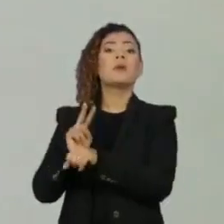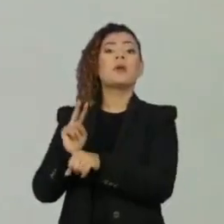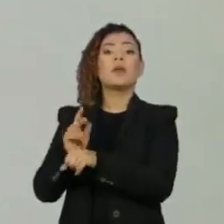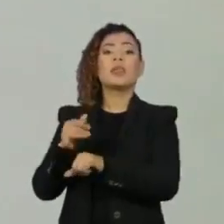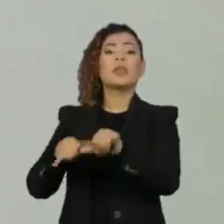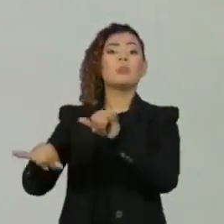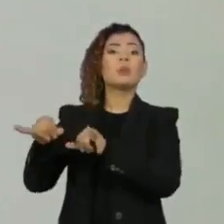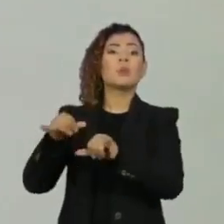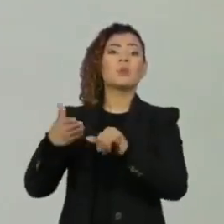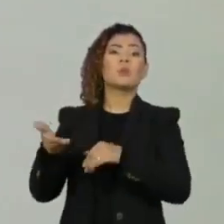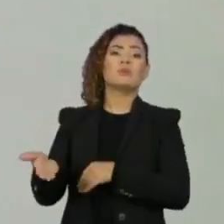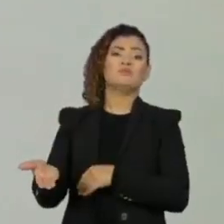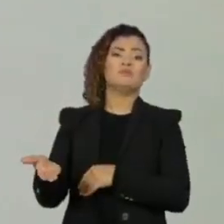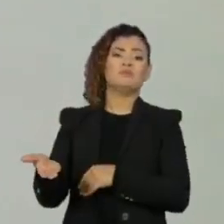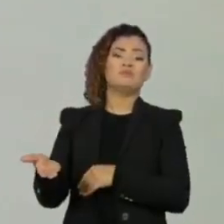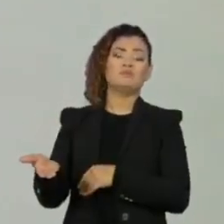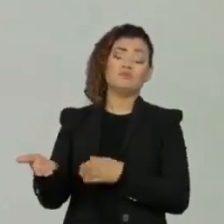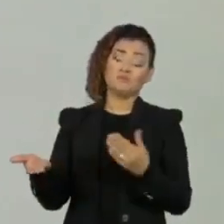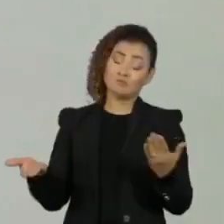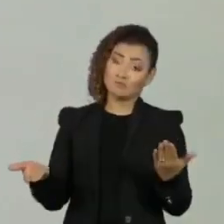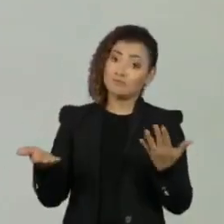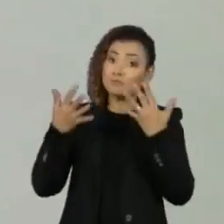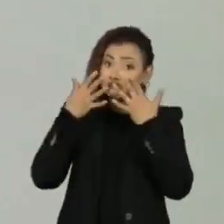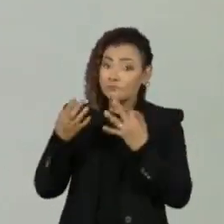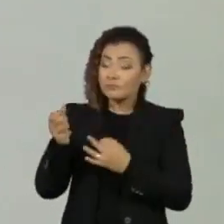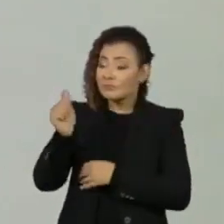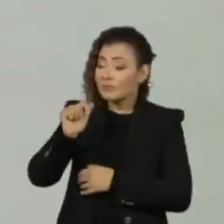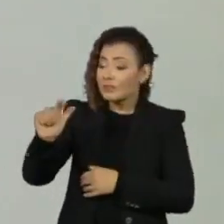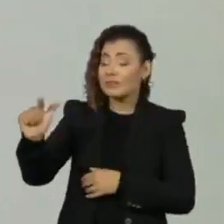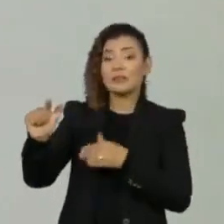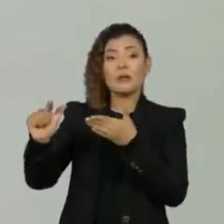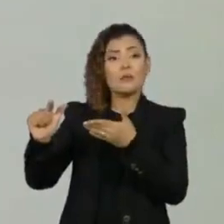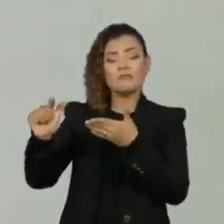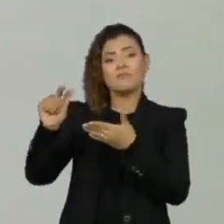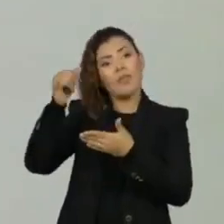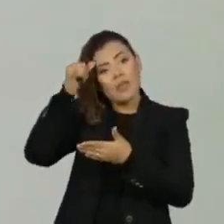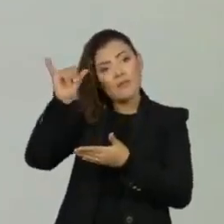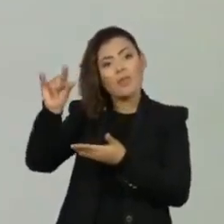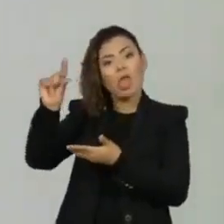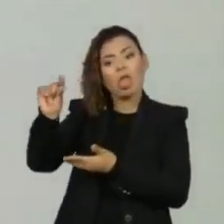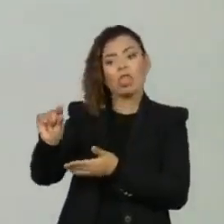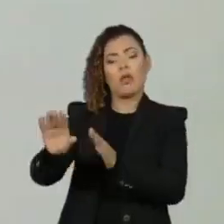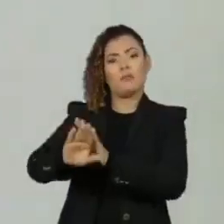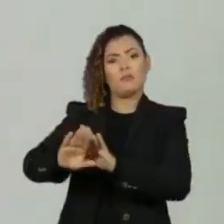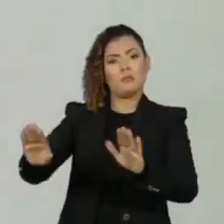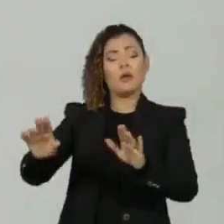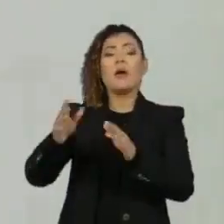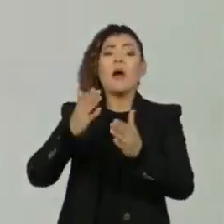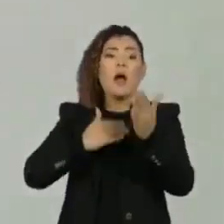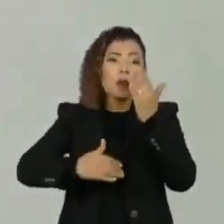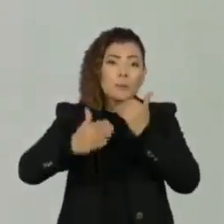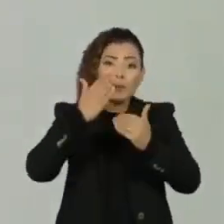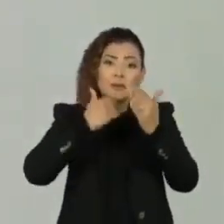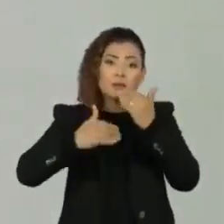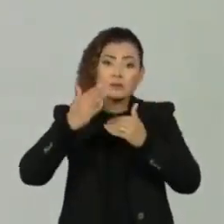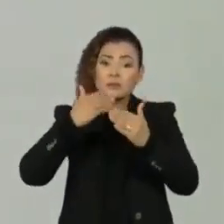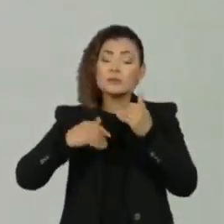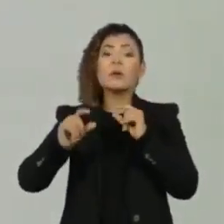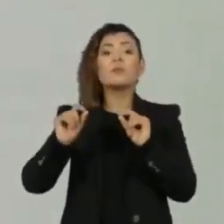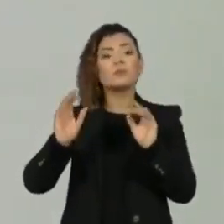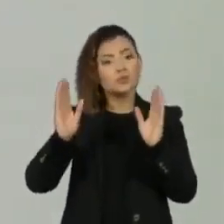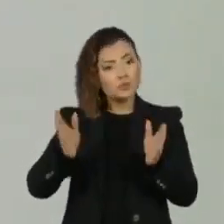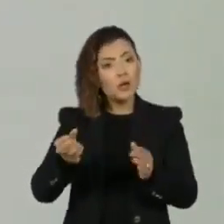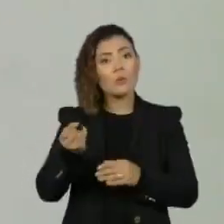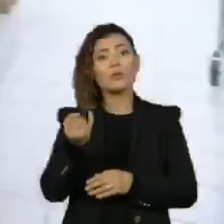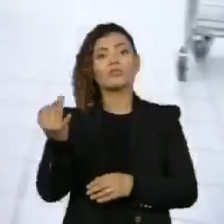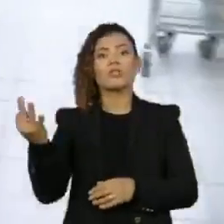alimentos industrializados, é observar mesmo o rótulo nutricional. Porque existe sim os alimentos que estão diminuindo já a